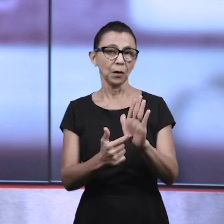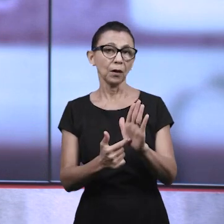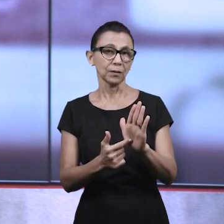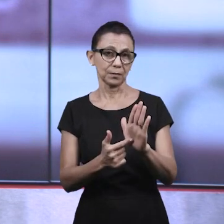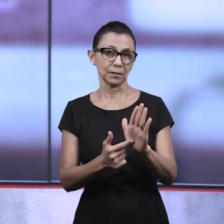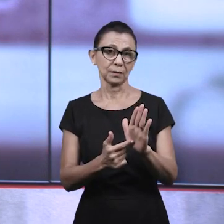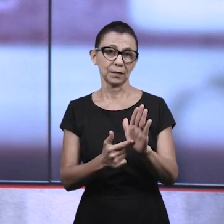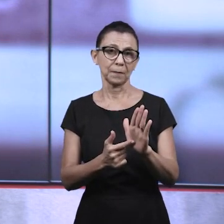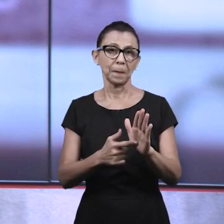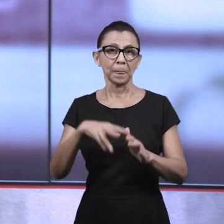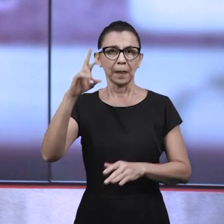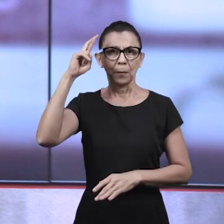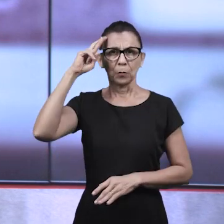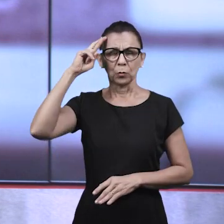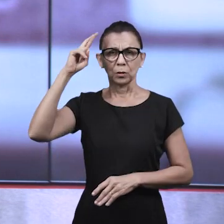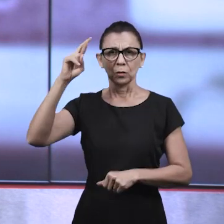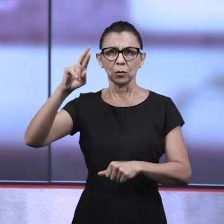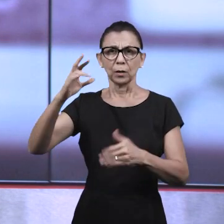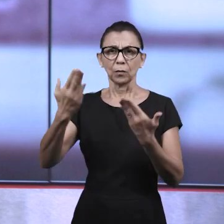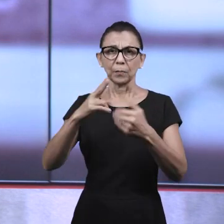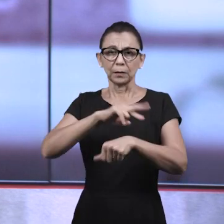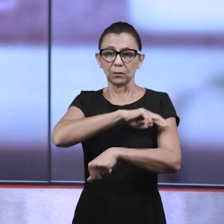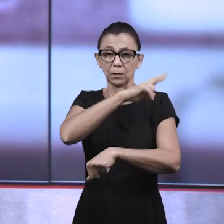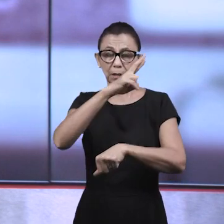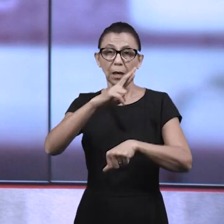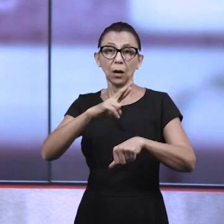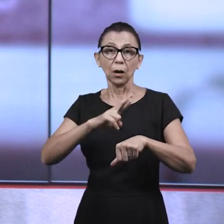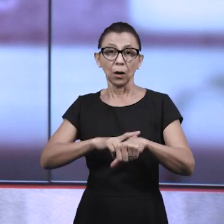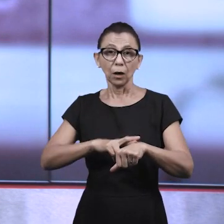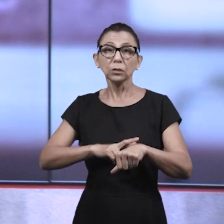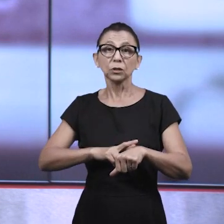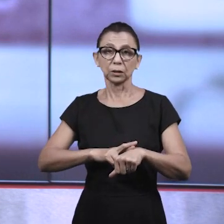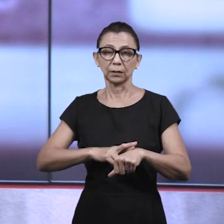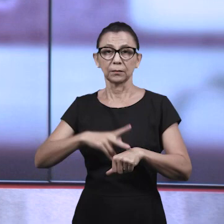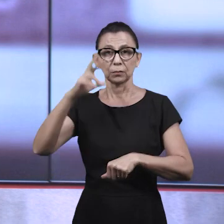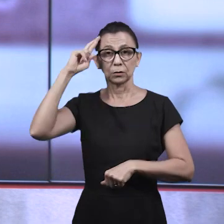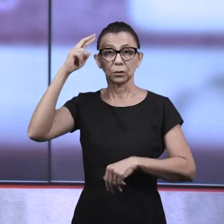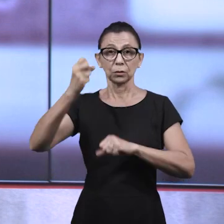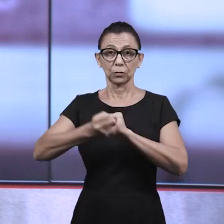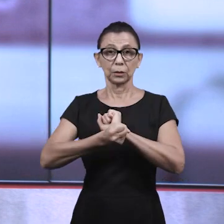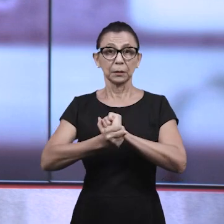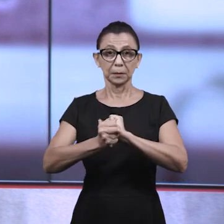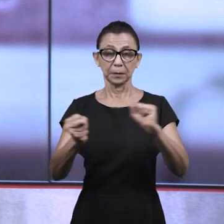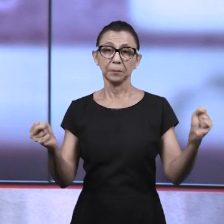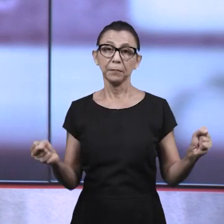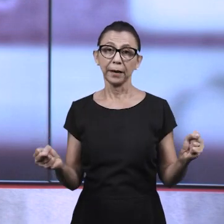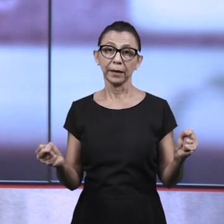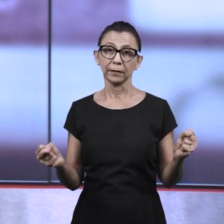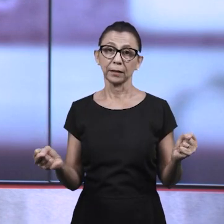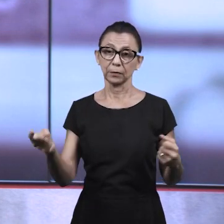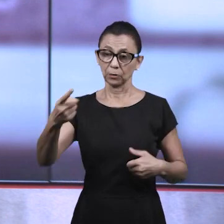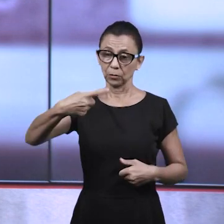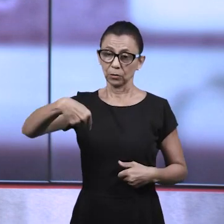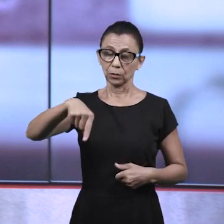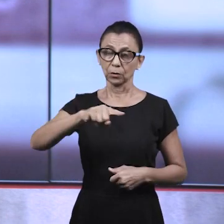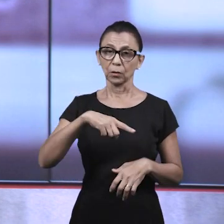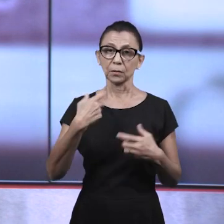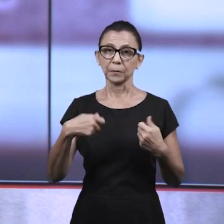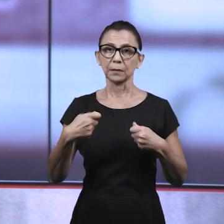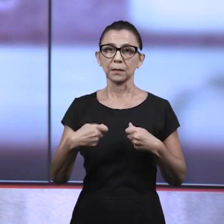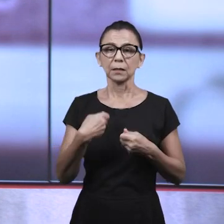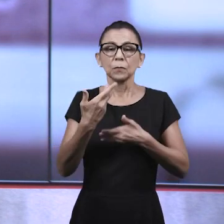meu. Portanto, na educação de nossos filhos, as nossas palavras devem ser agradáveis a